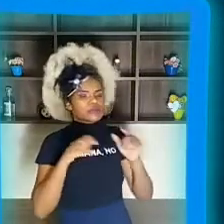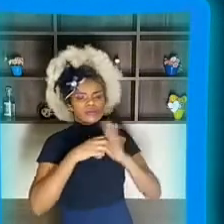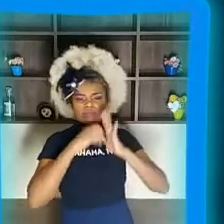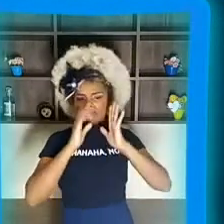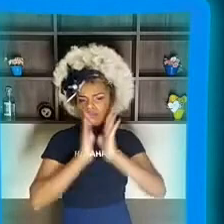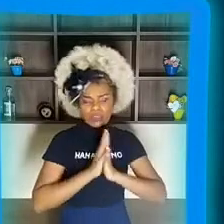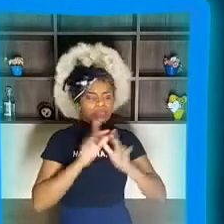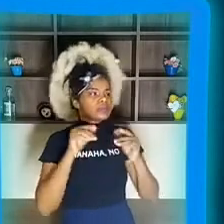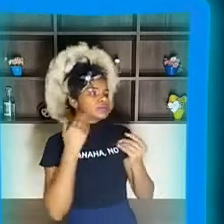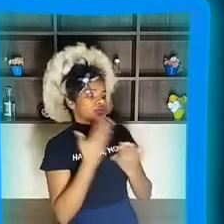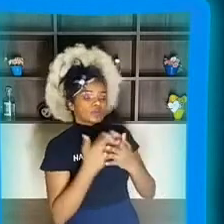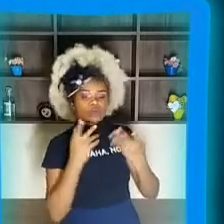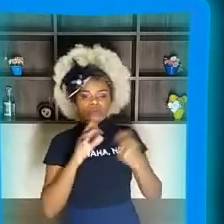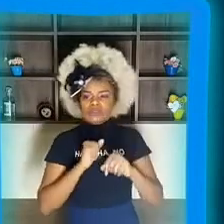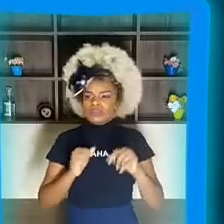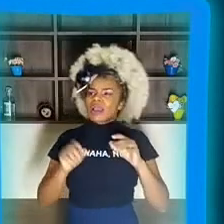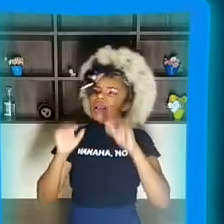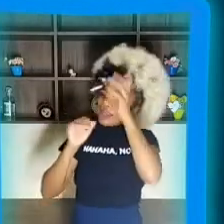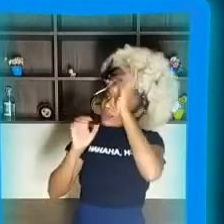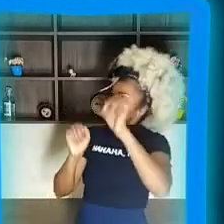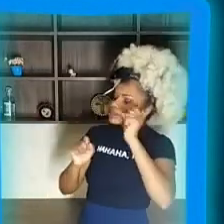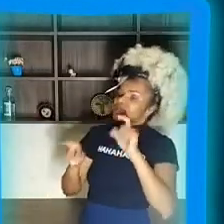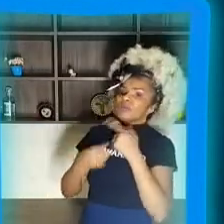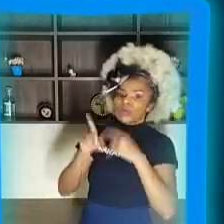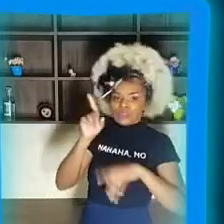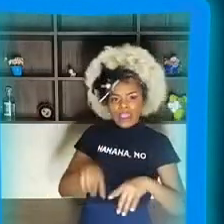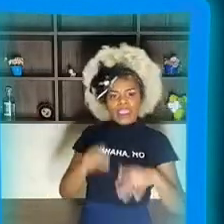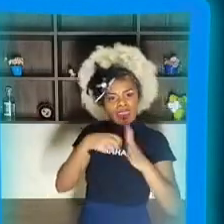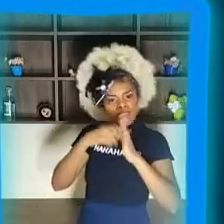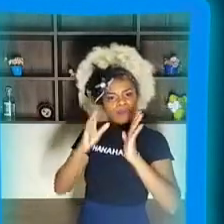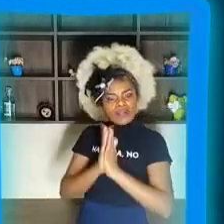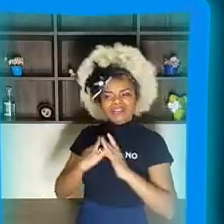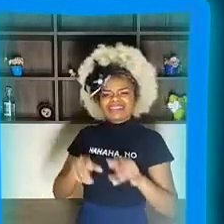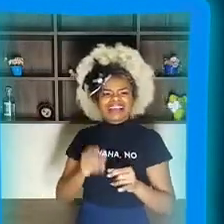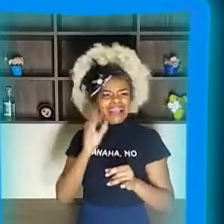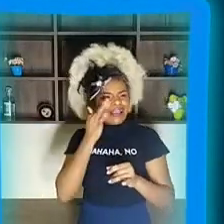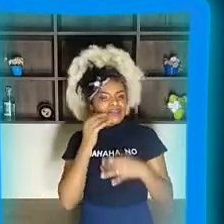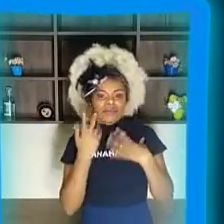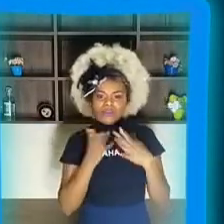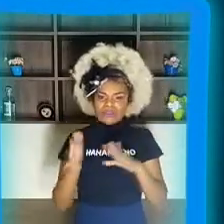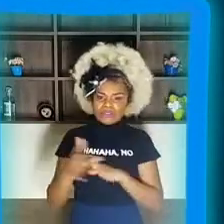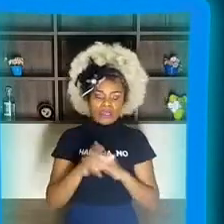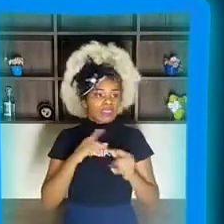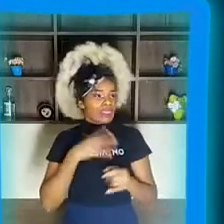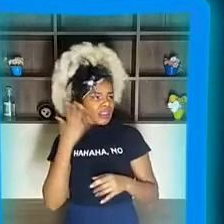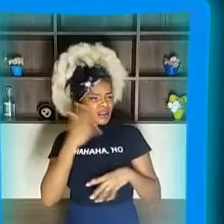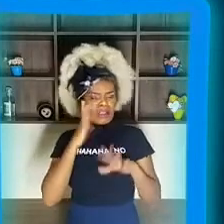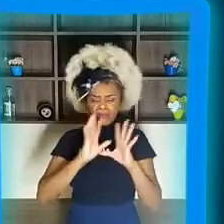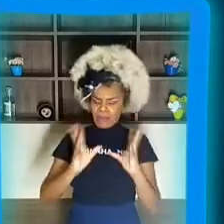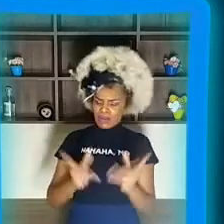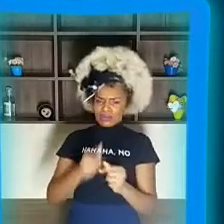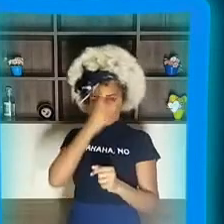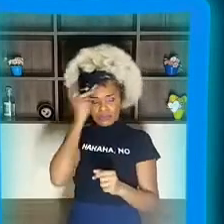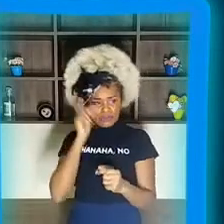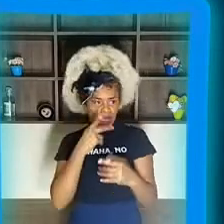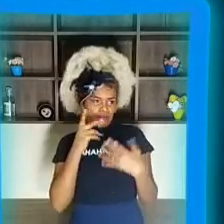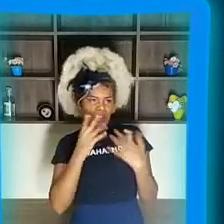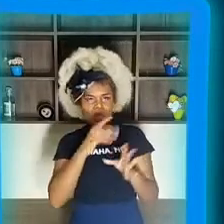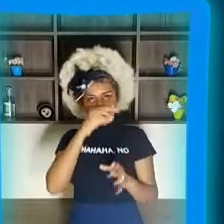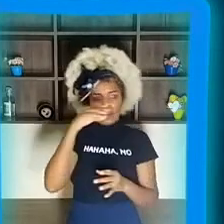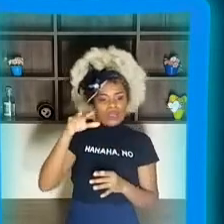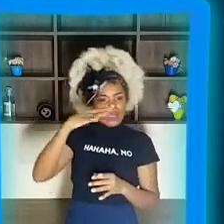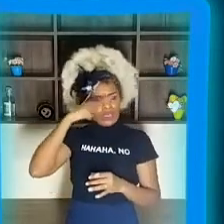prece. E parece que pega um atalho. Você vai ver uma palestra, é maravilhoso. E tem, nós temos oradores aí, Nossa Senhora, não vou nem falar do Divaldo, né,